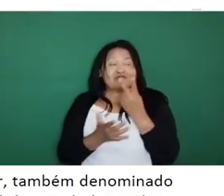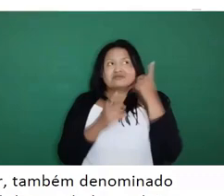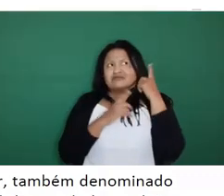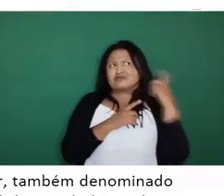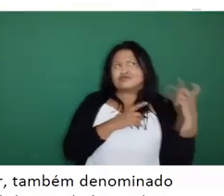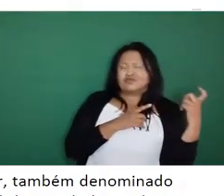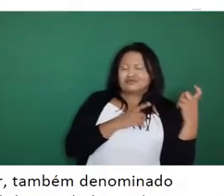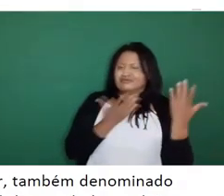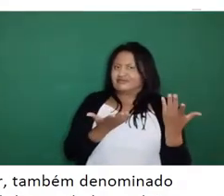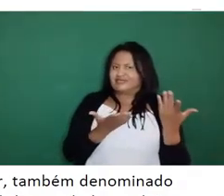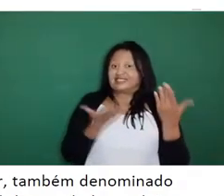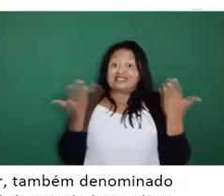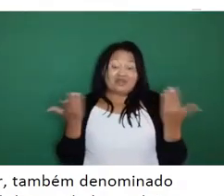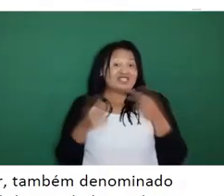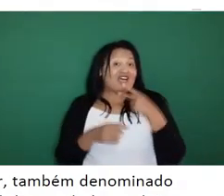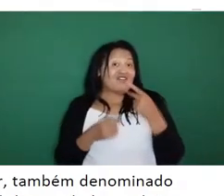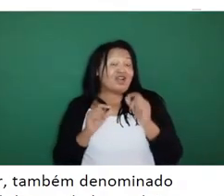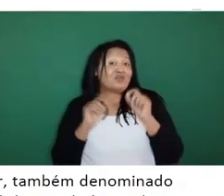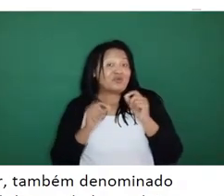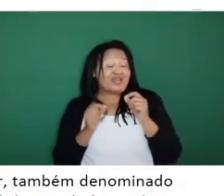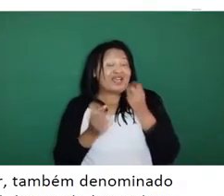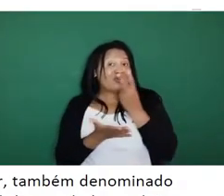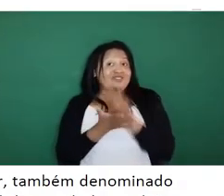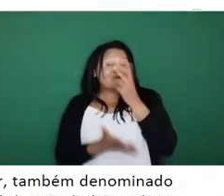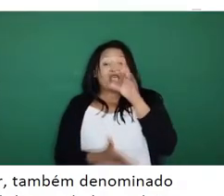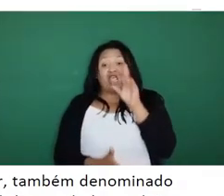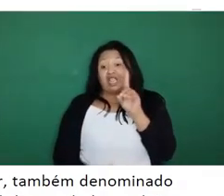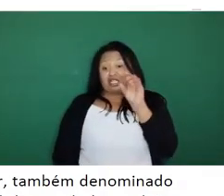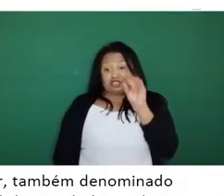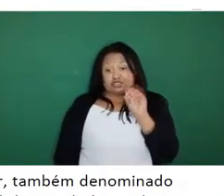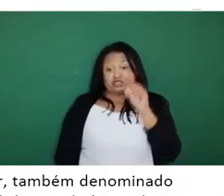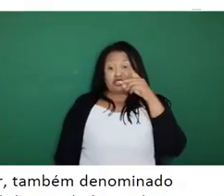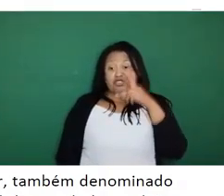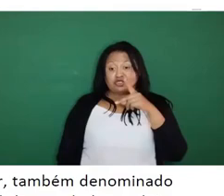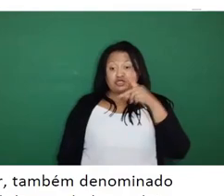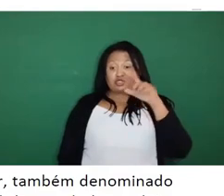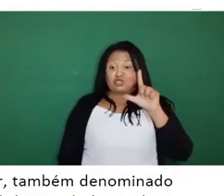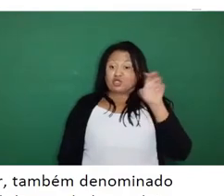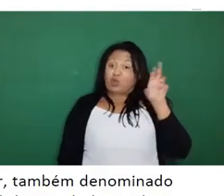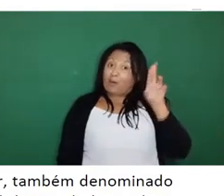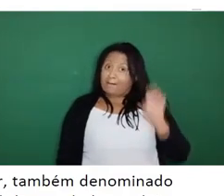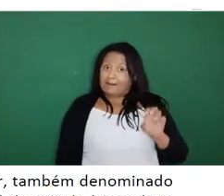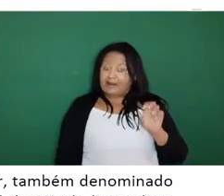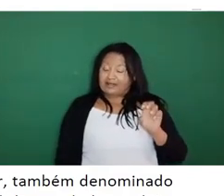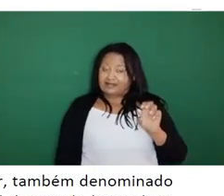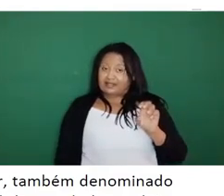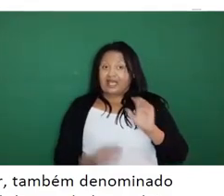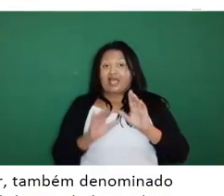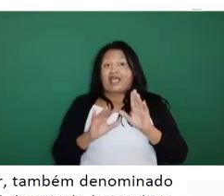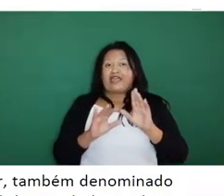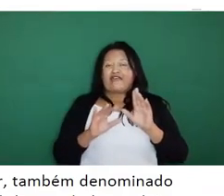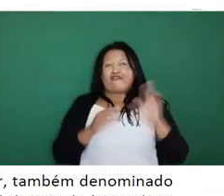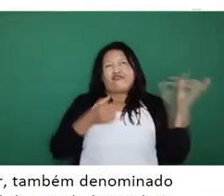caso a gente tava falando de efeito doppler para a luz e quando a gente tem o efeito doppler aplicado para